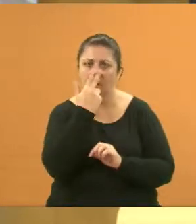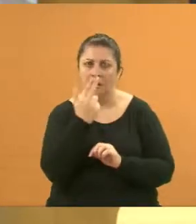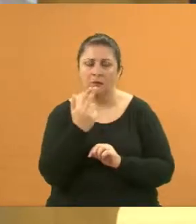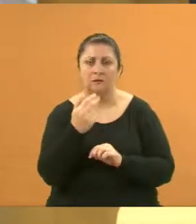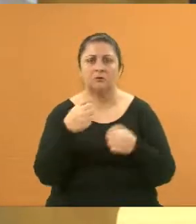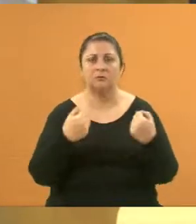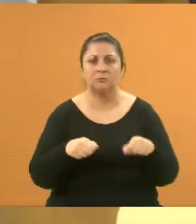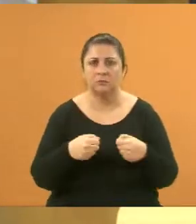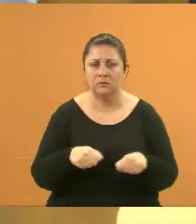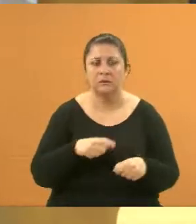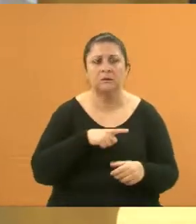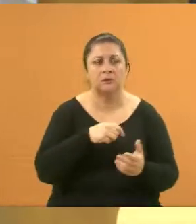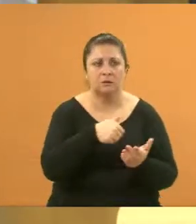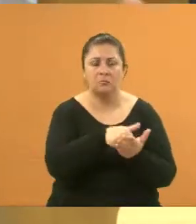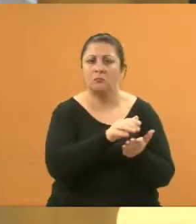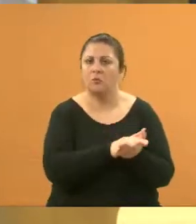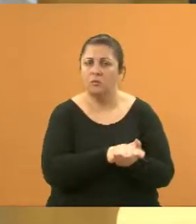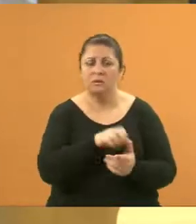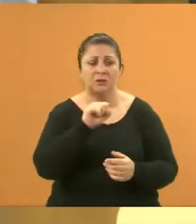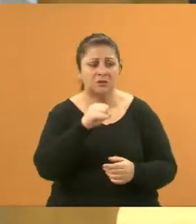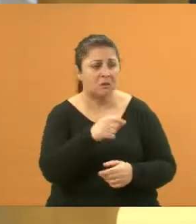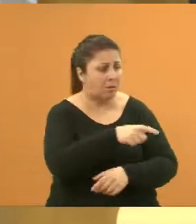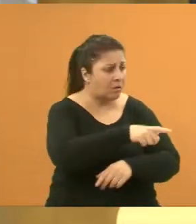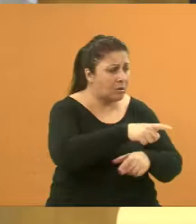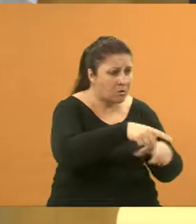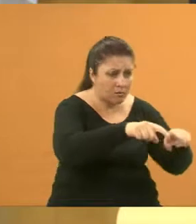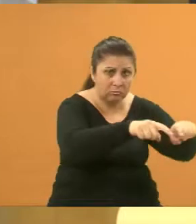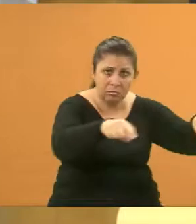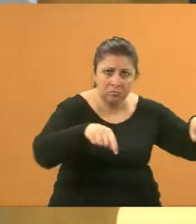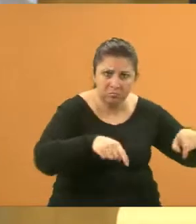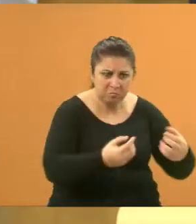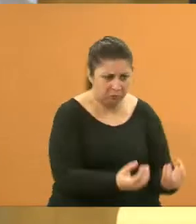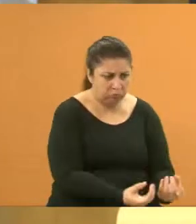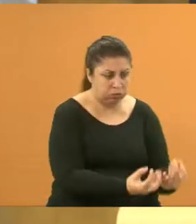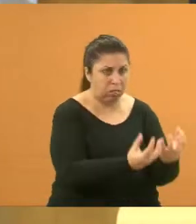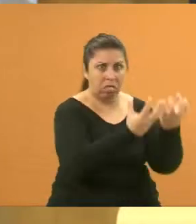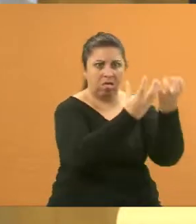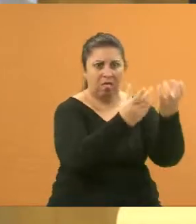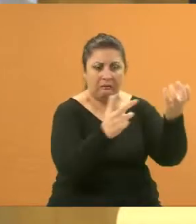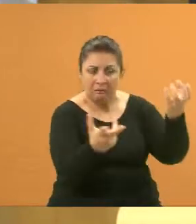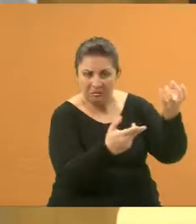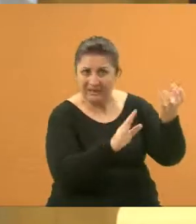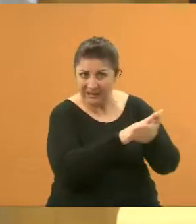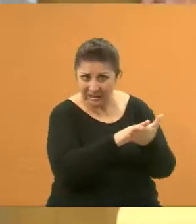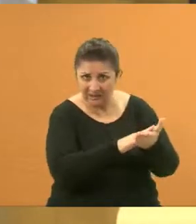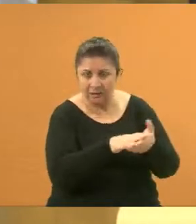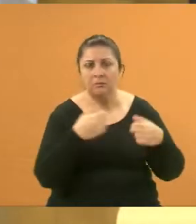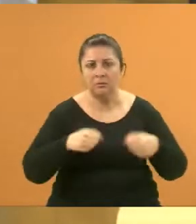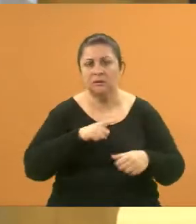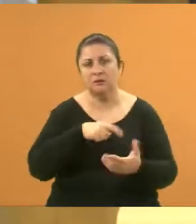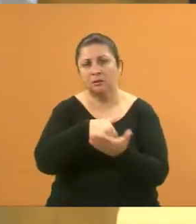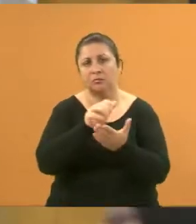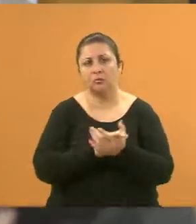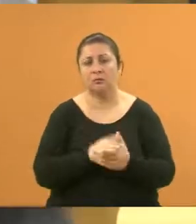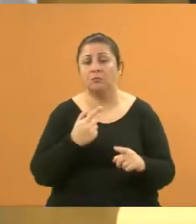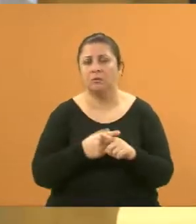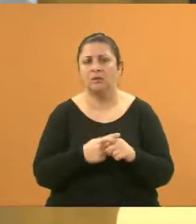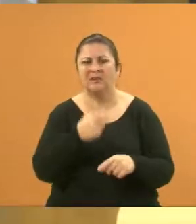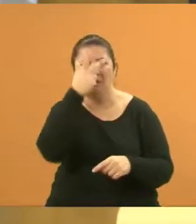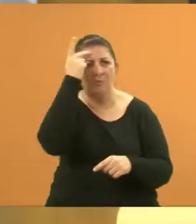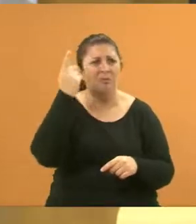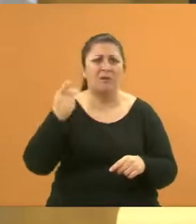fazer a execução de quem não limpou o seu lote, de quem não carpiu, porque as pessoas estão sofrendo nos